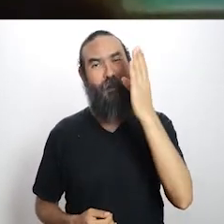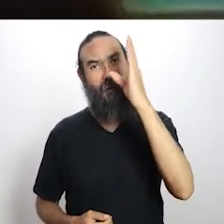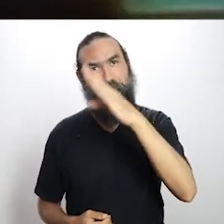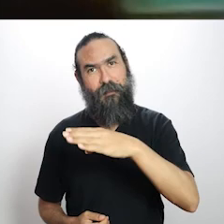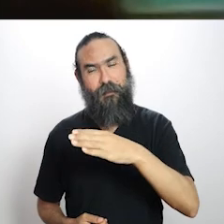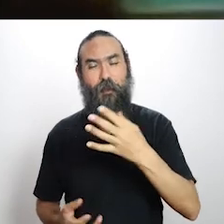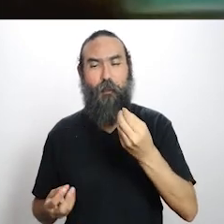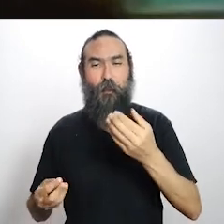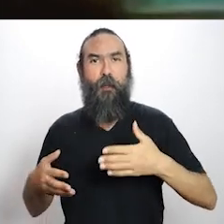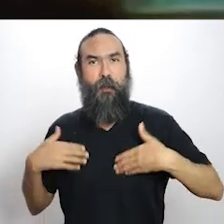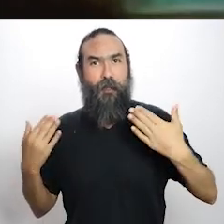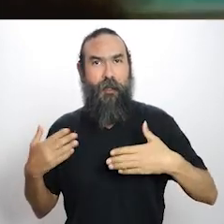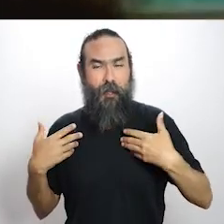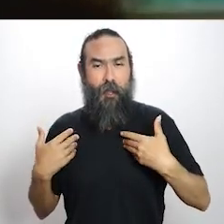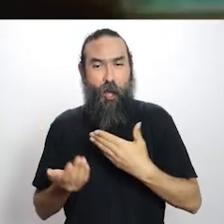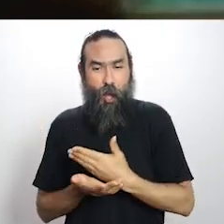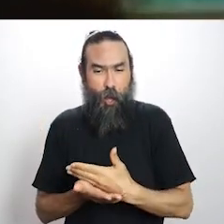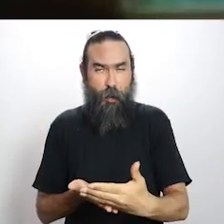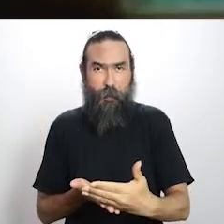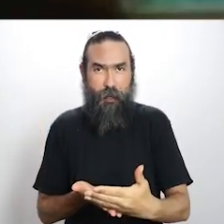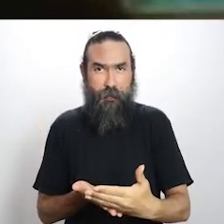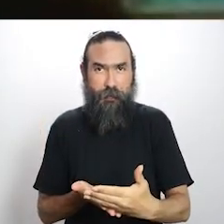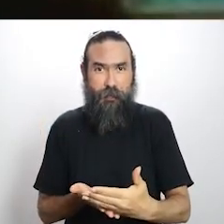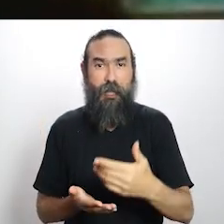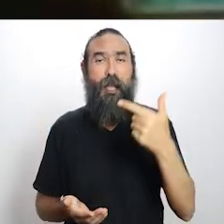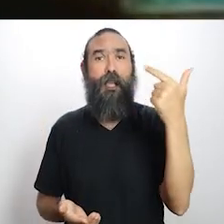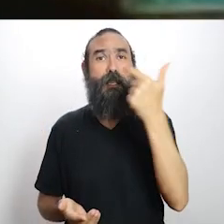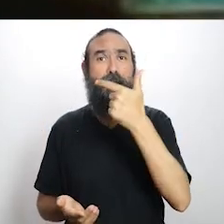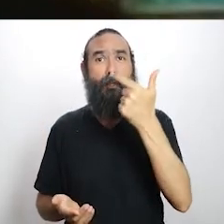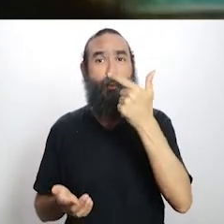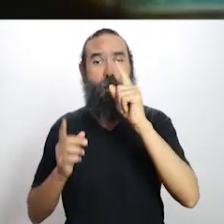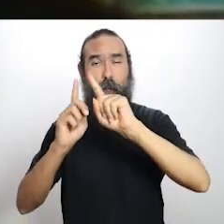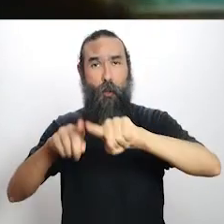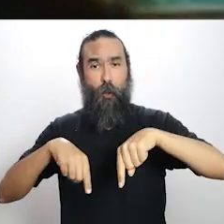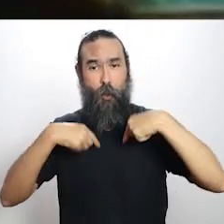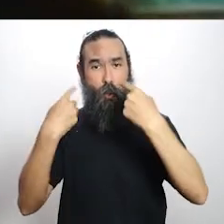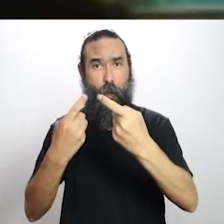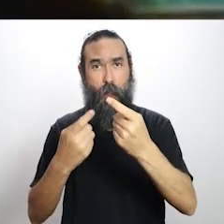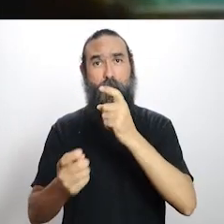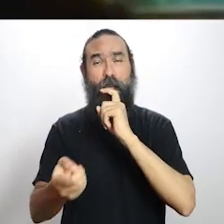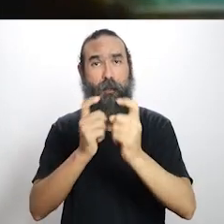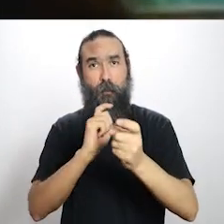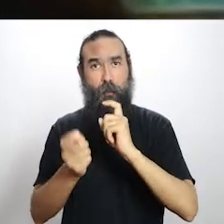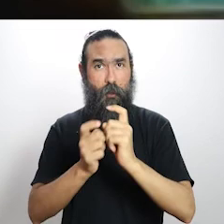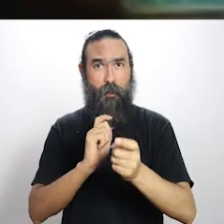Boa tarde, é com muito prazer que a gente começa a nossa segunda roda de